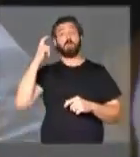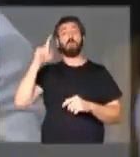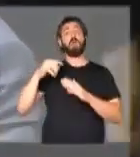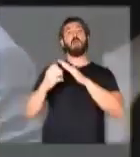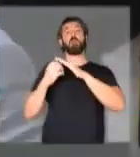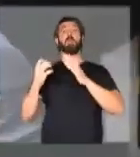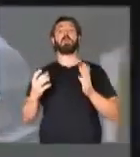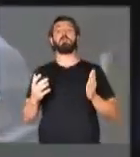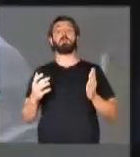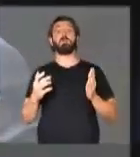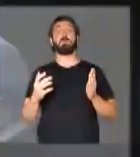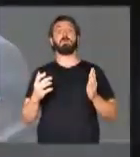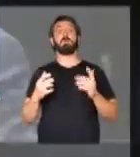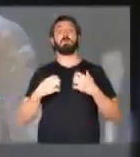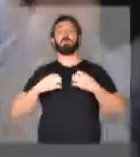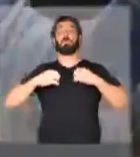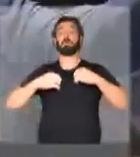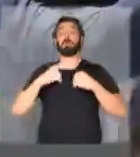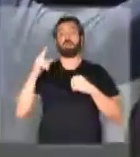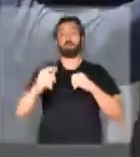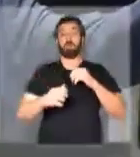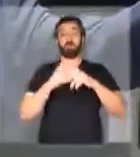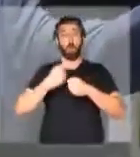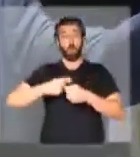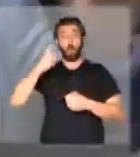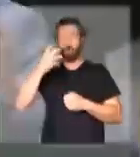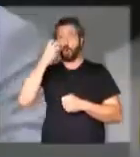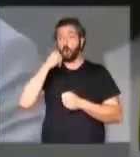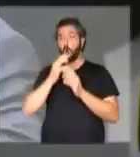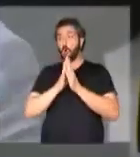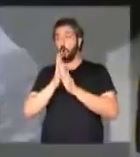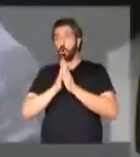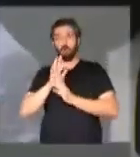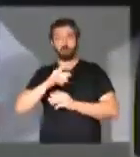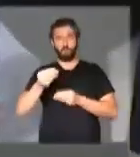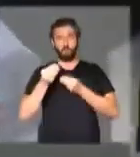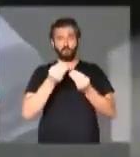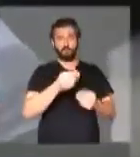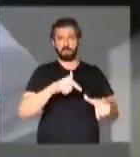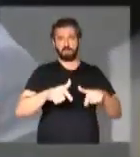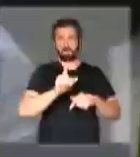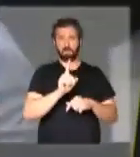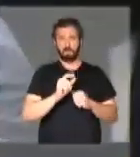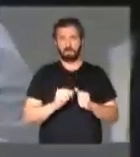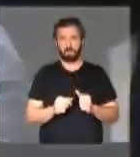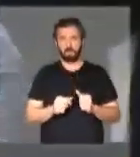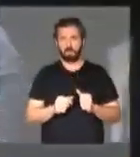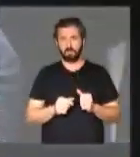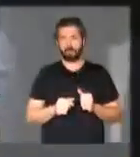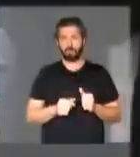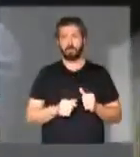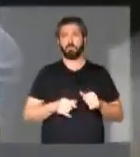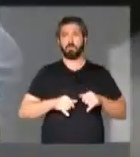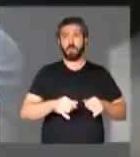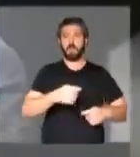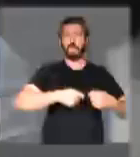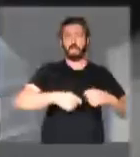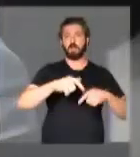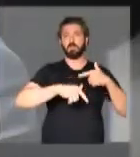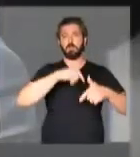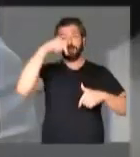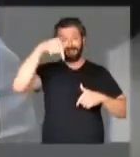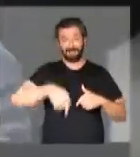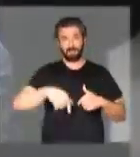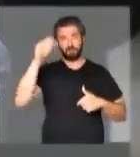empresas. A não ser que a preocupação seja com o lucro das empresas e não com a oferta de trabalho para um mercado brasileiro, para o